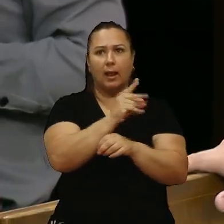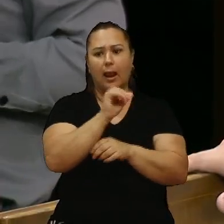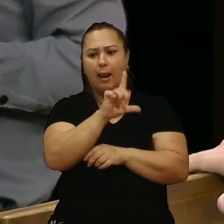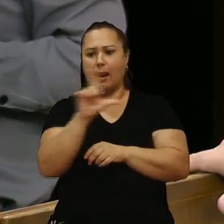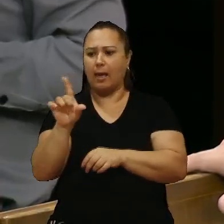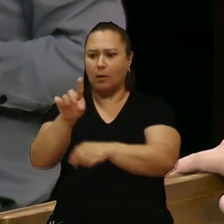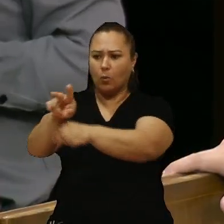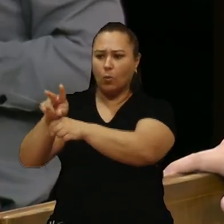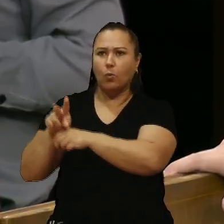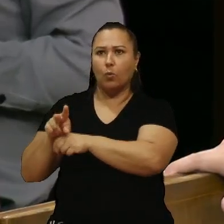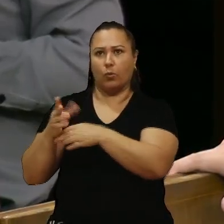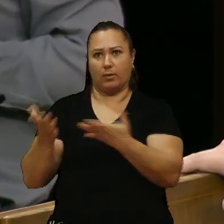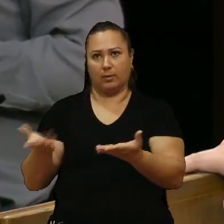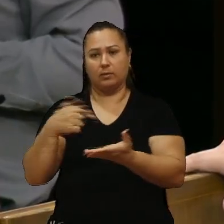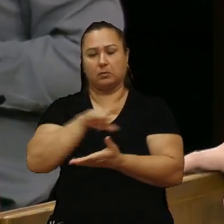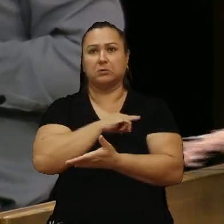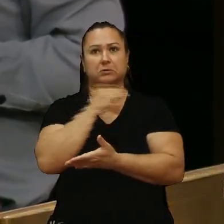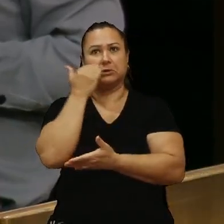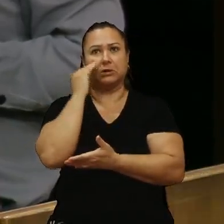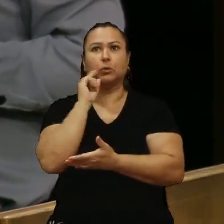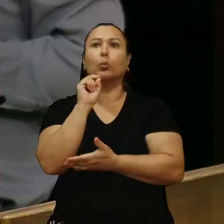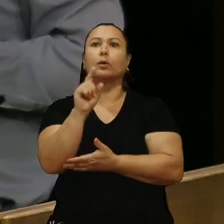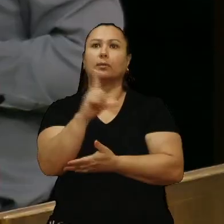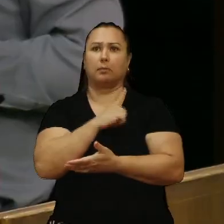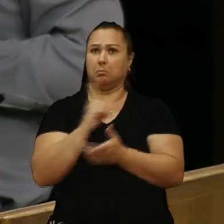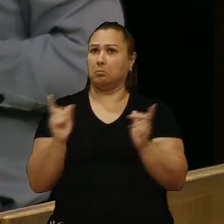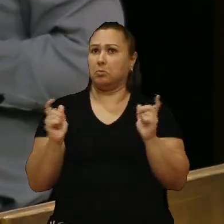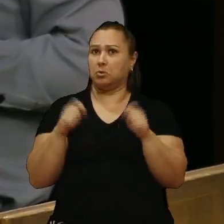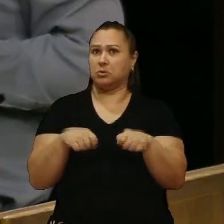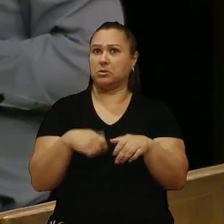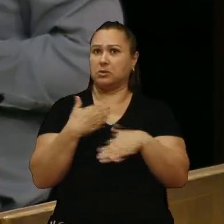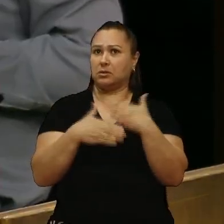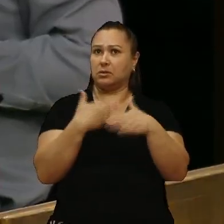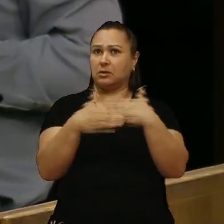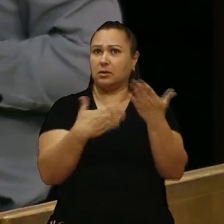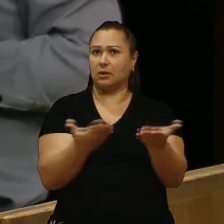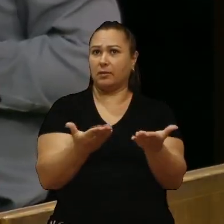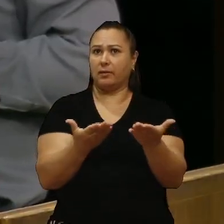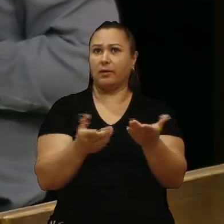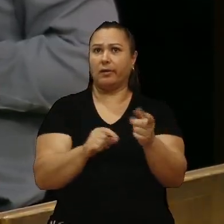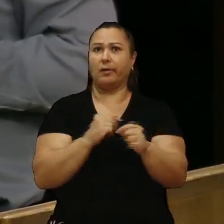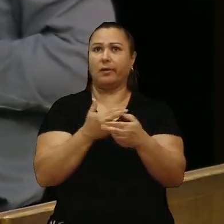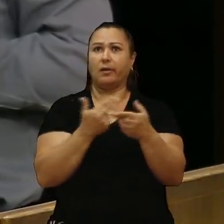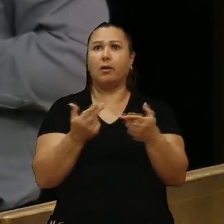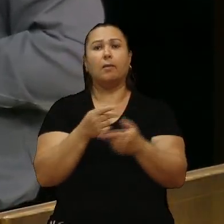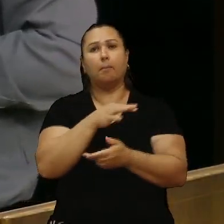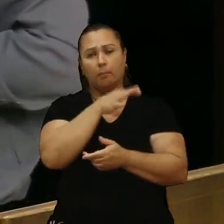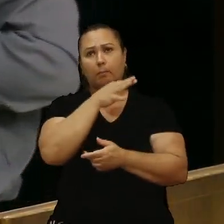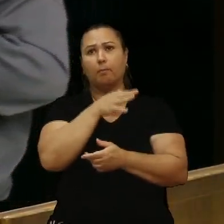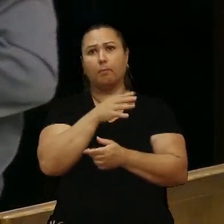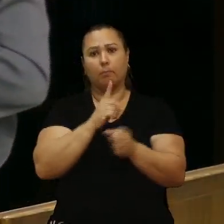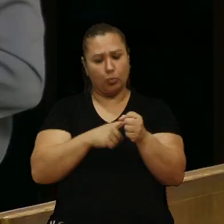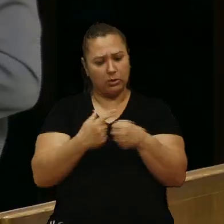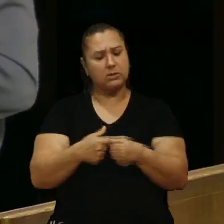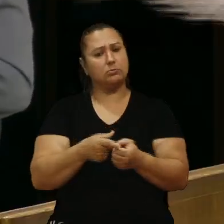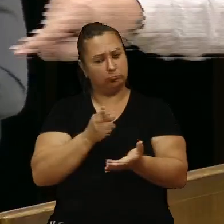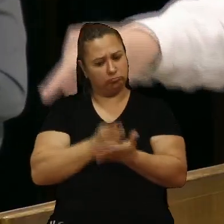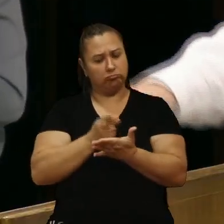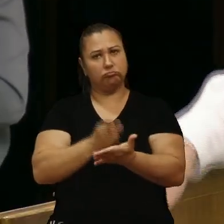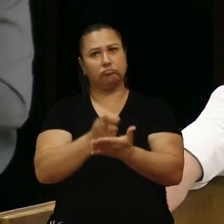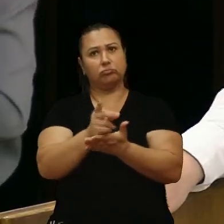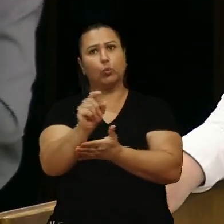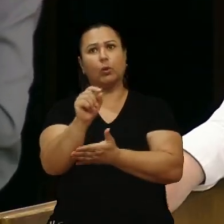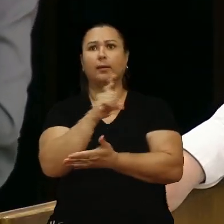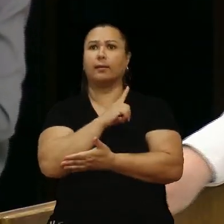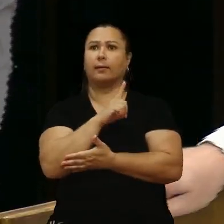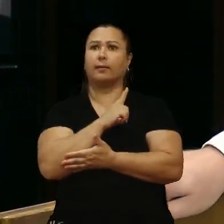Leste. Nós entendíamos que se havia possibilidade de construção de condomínios fechados, o município manteve a posição que